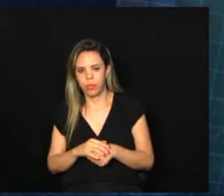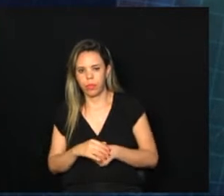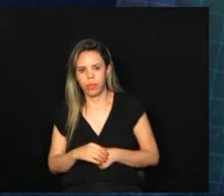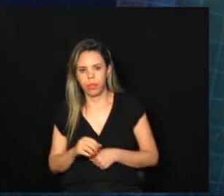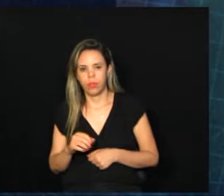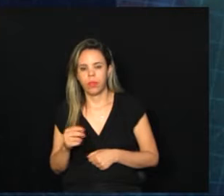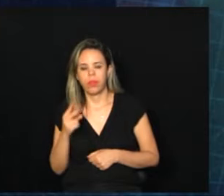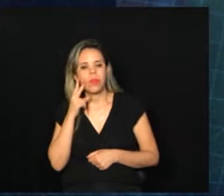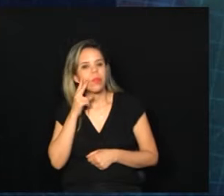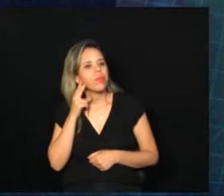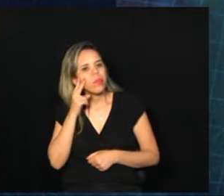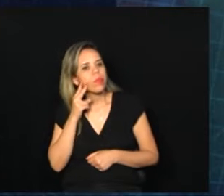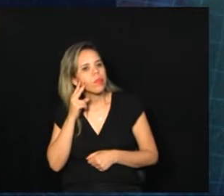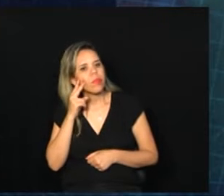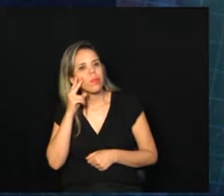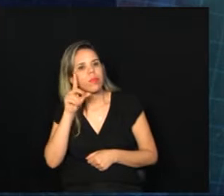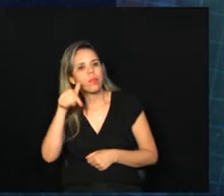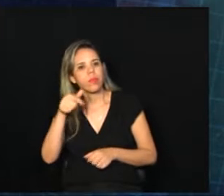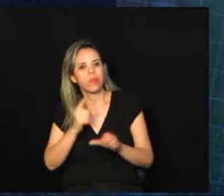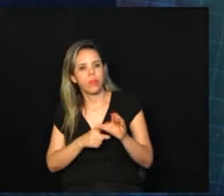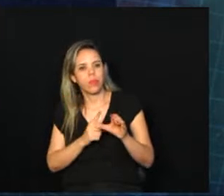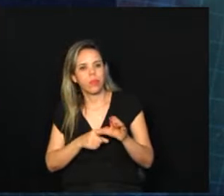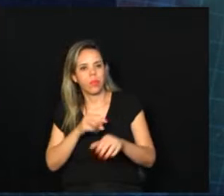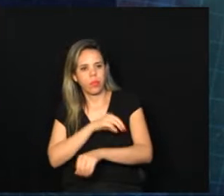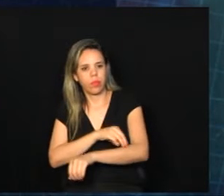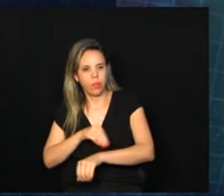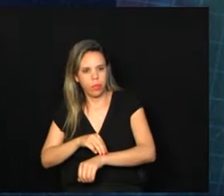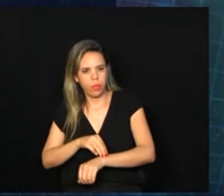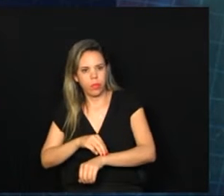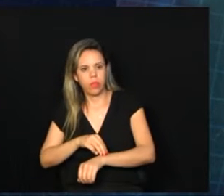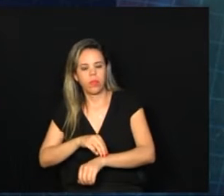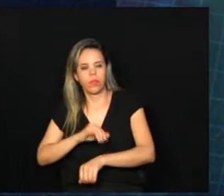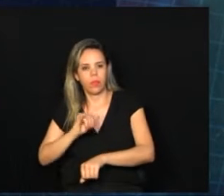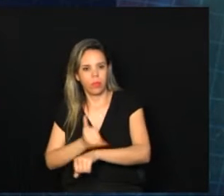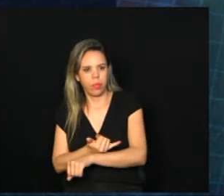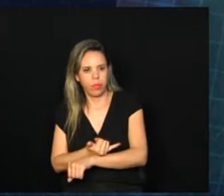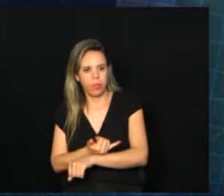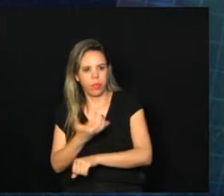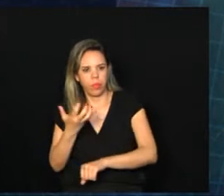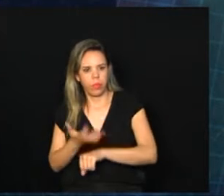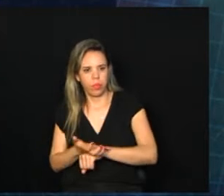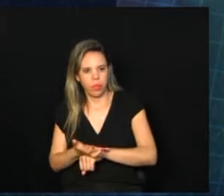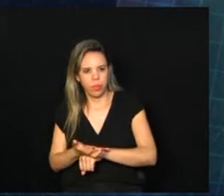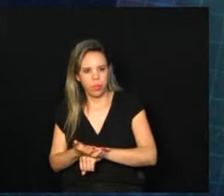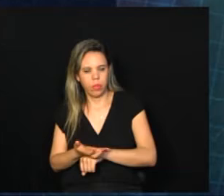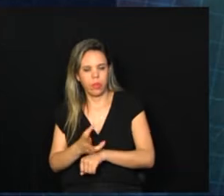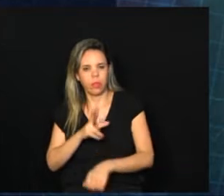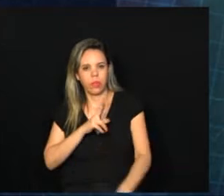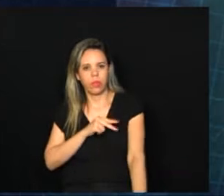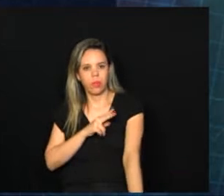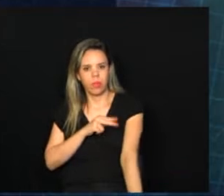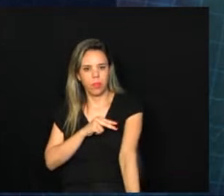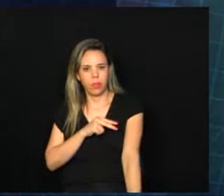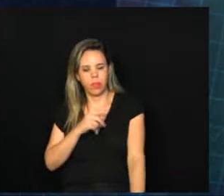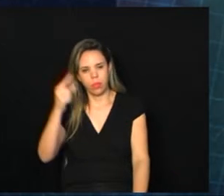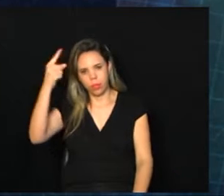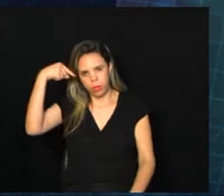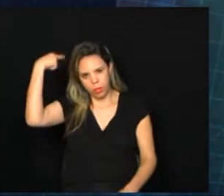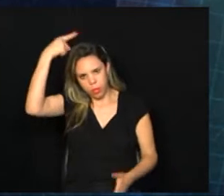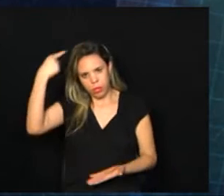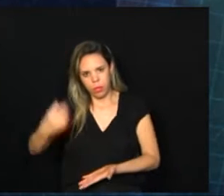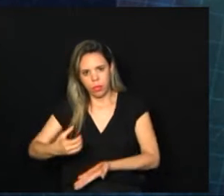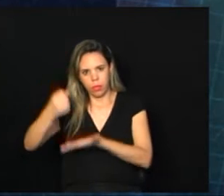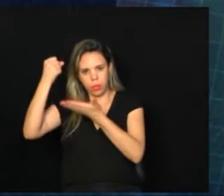doença. Vinhedo, depois aparecem Cosmópolis, Montemor, Jaguariúna, Nova Odessa, Arthur